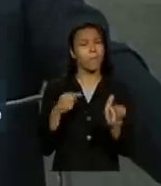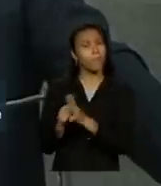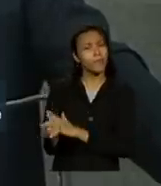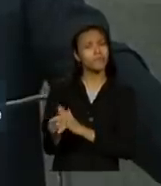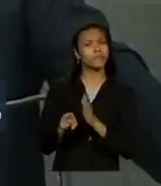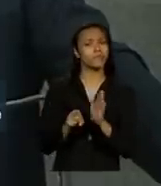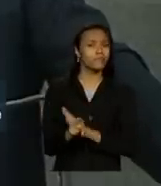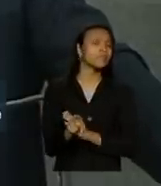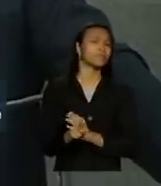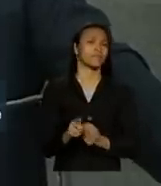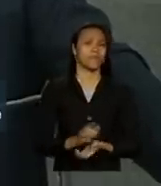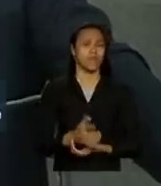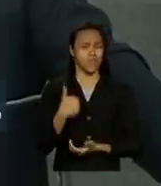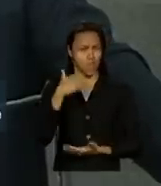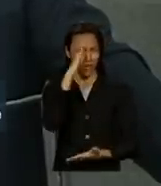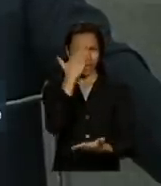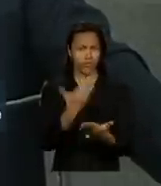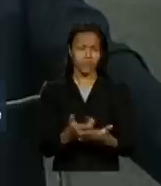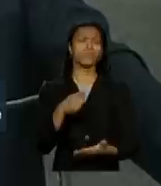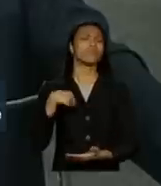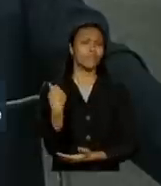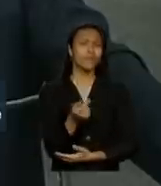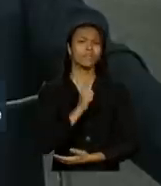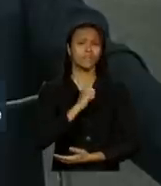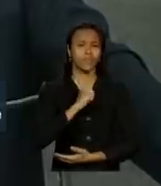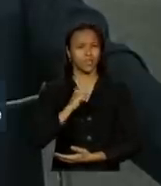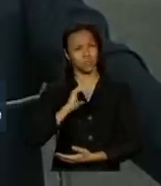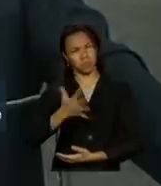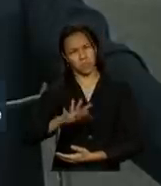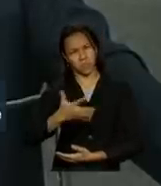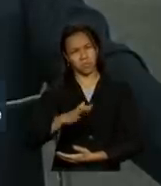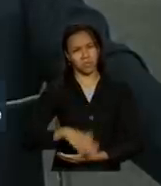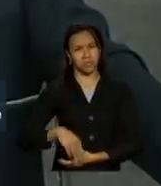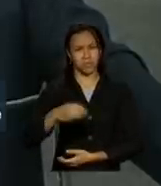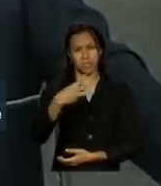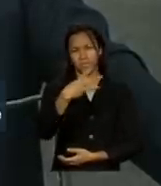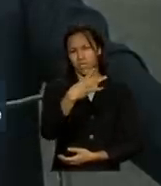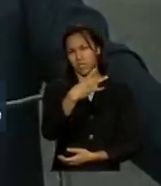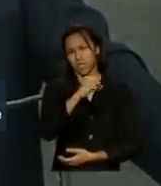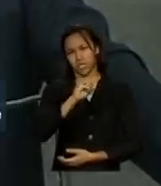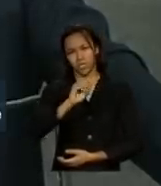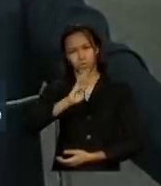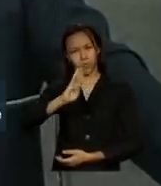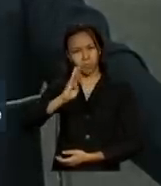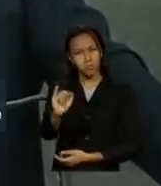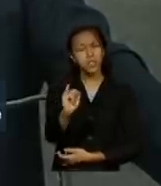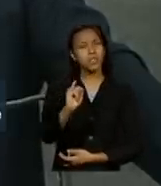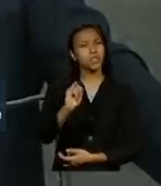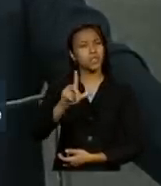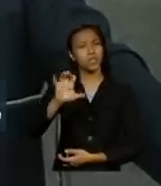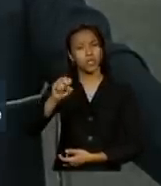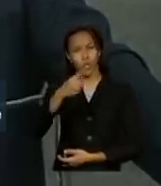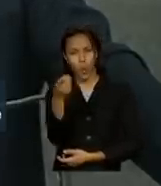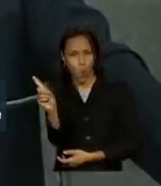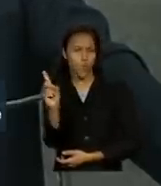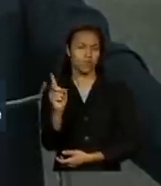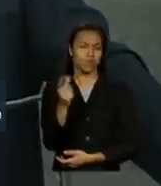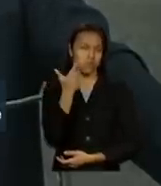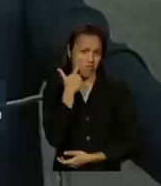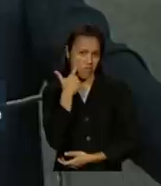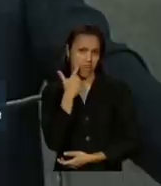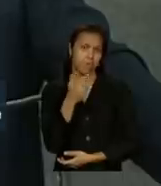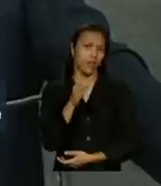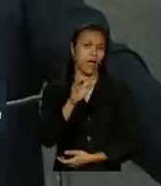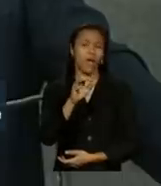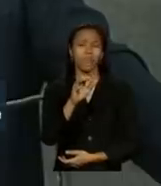eu eu acredito que nós tenhamos Aí talvez um número ao redor de 300 bilhões né para atualizar